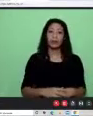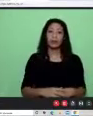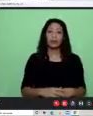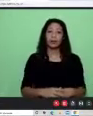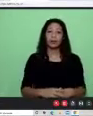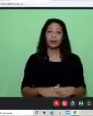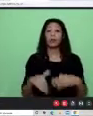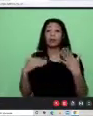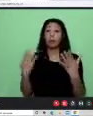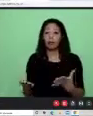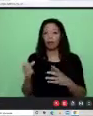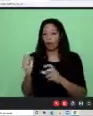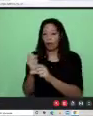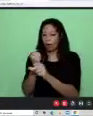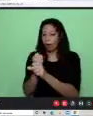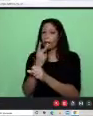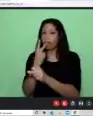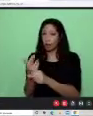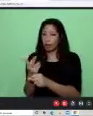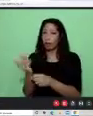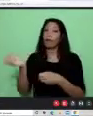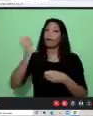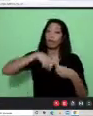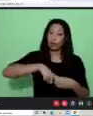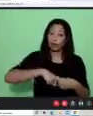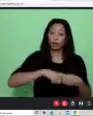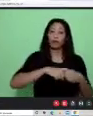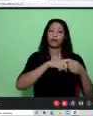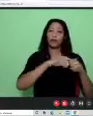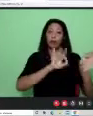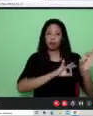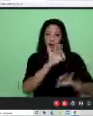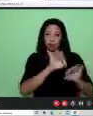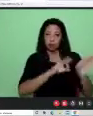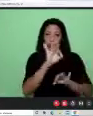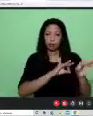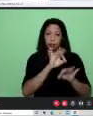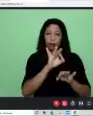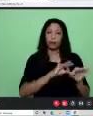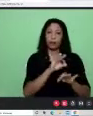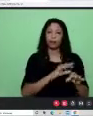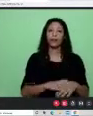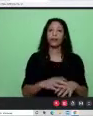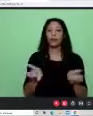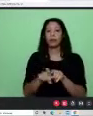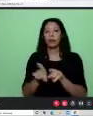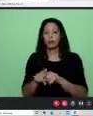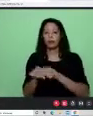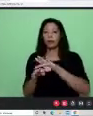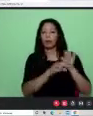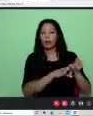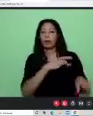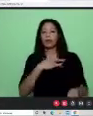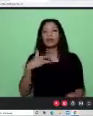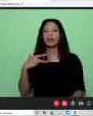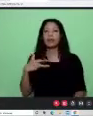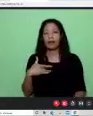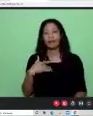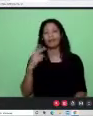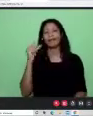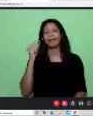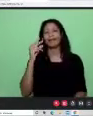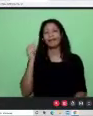disse que pretende retomar, que já está na fase de finalização, para retomar essa obra. E com relação à saúde, vereadora, a história é antiga, a gente vai ter que